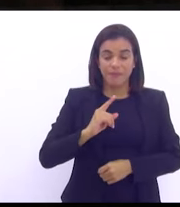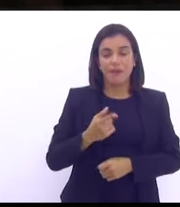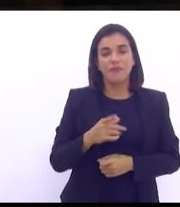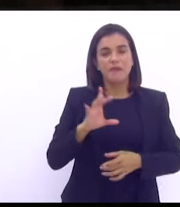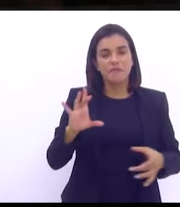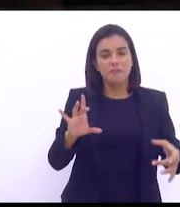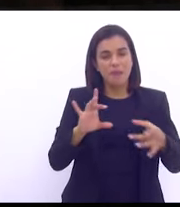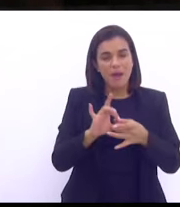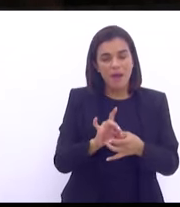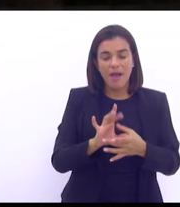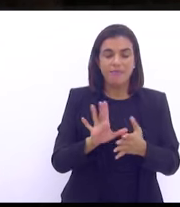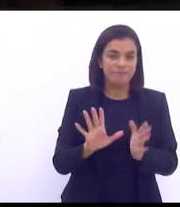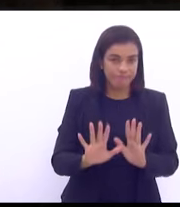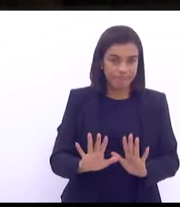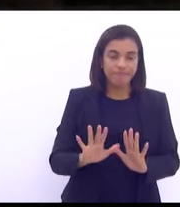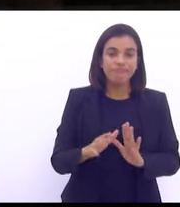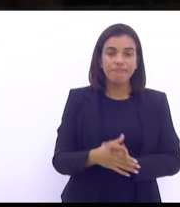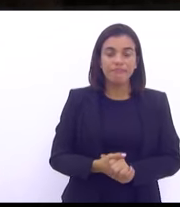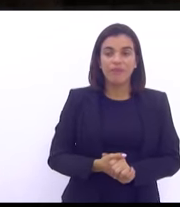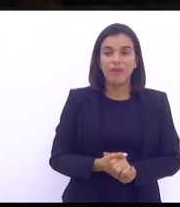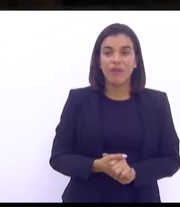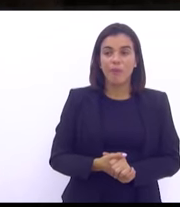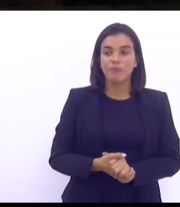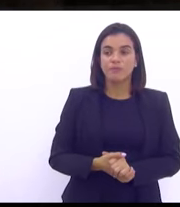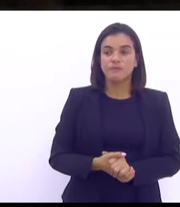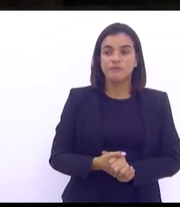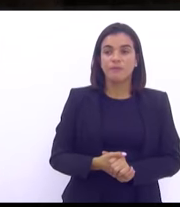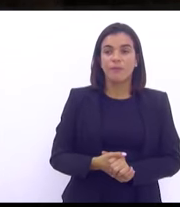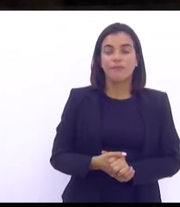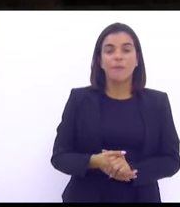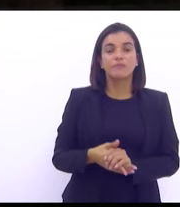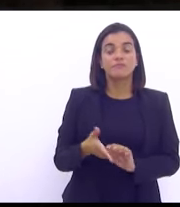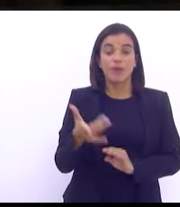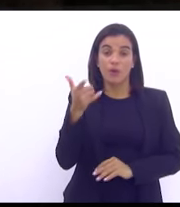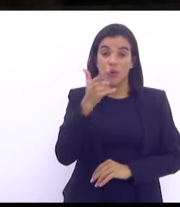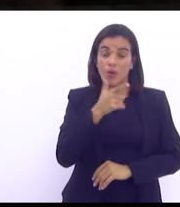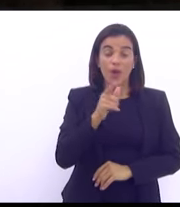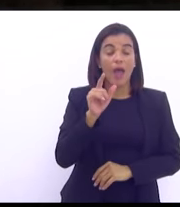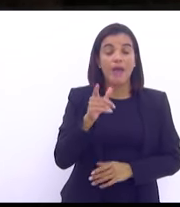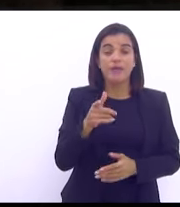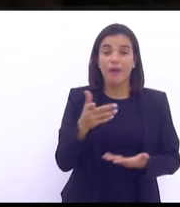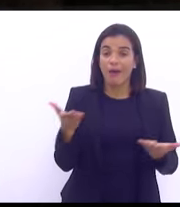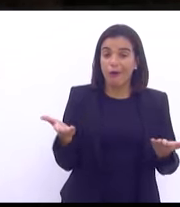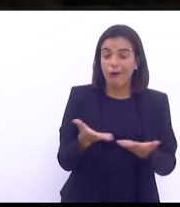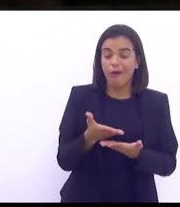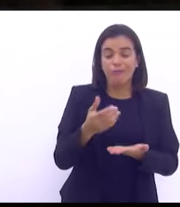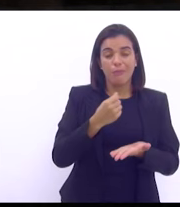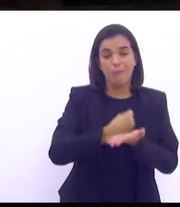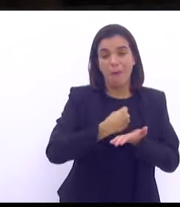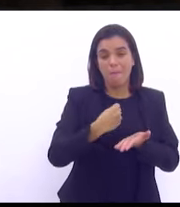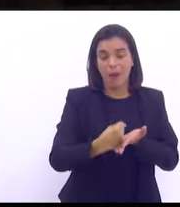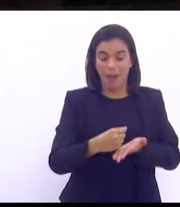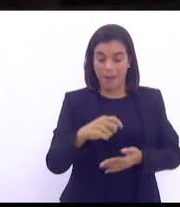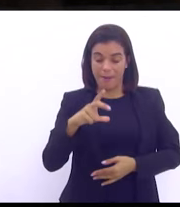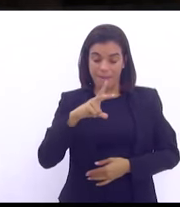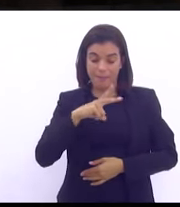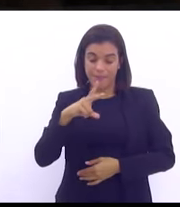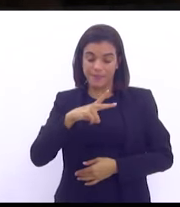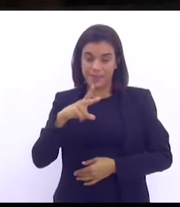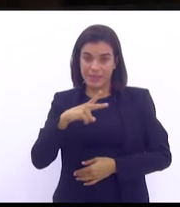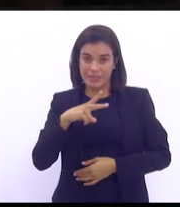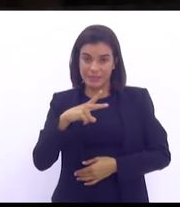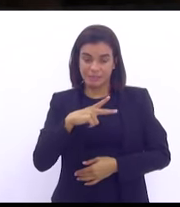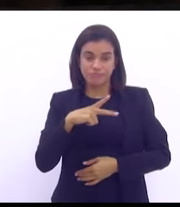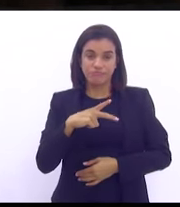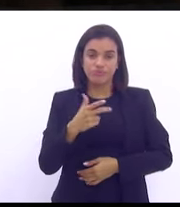enfim, e chegamos às concessões à iniciativa privada do sistema